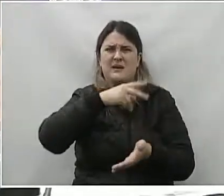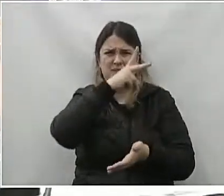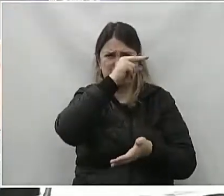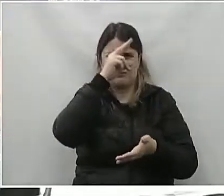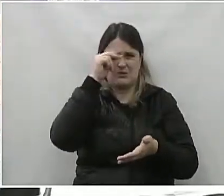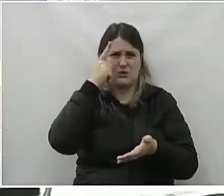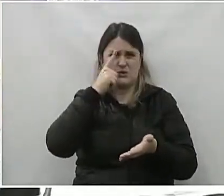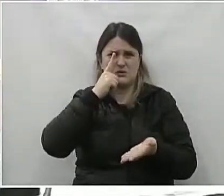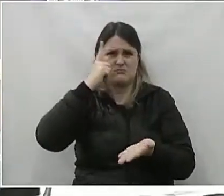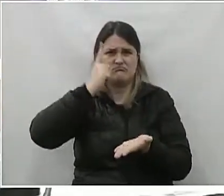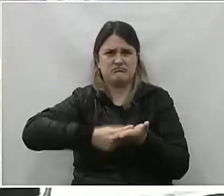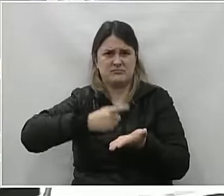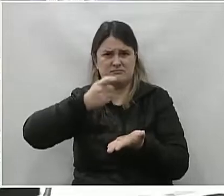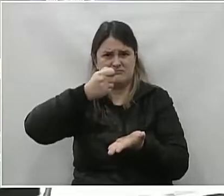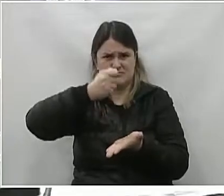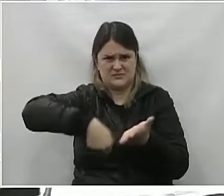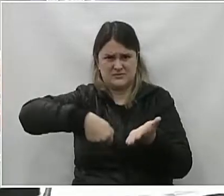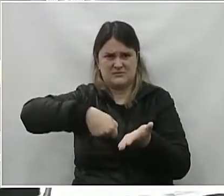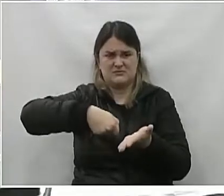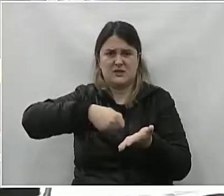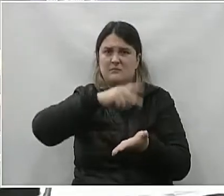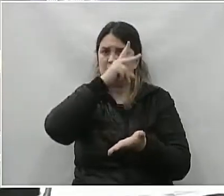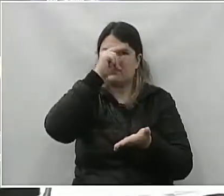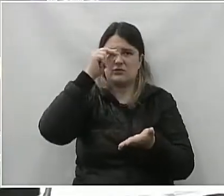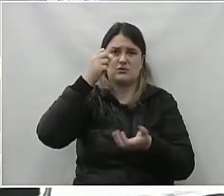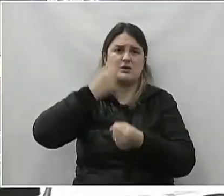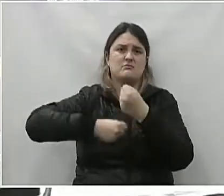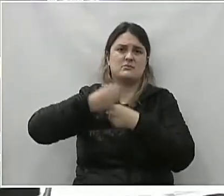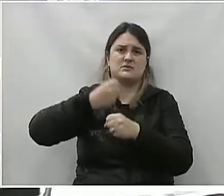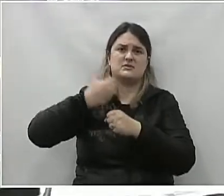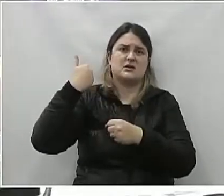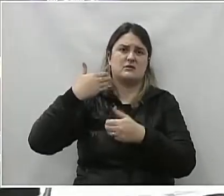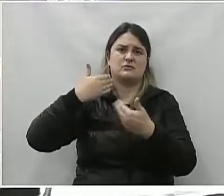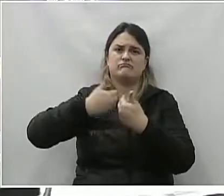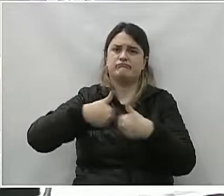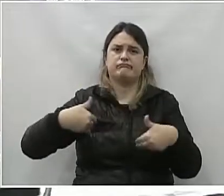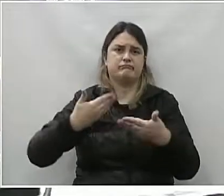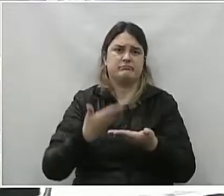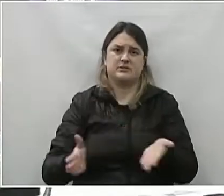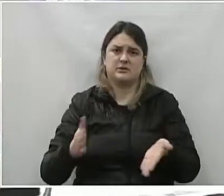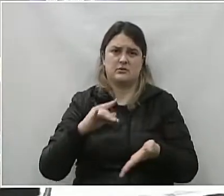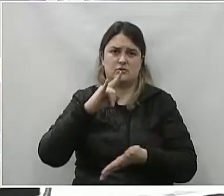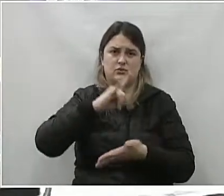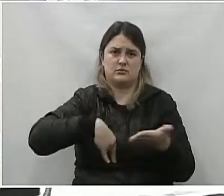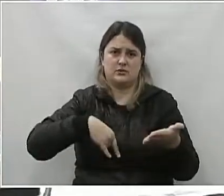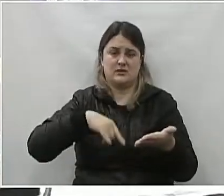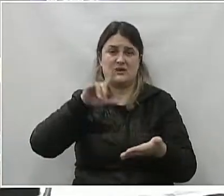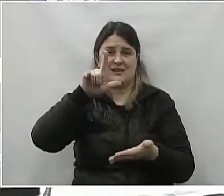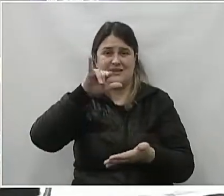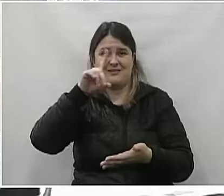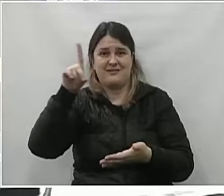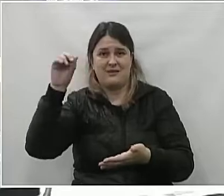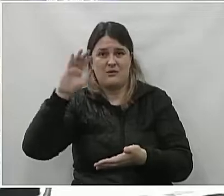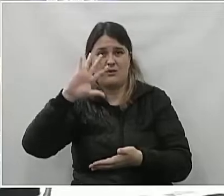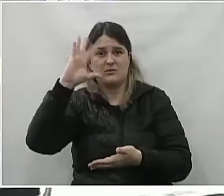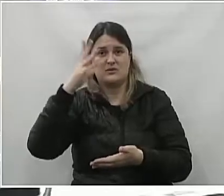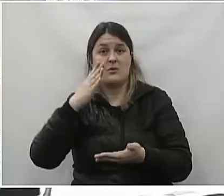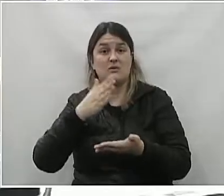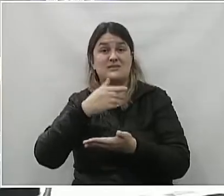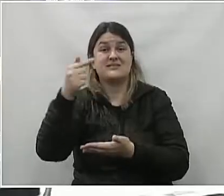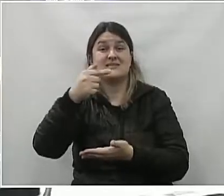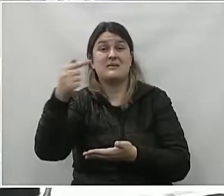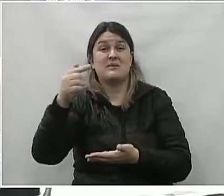conseguiu derrubar ano passado, gente. Ano passado. Esse leilão está marcado para daqui a